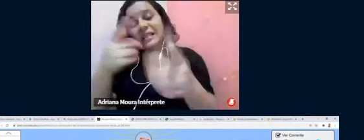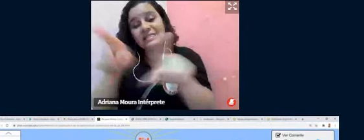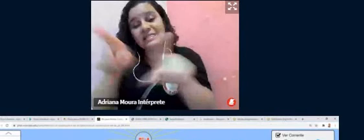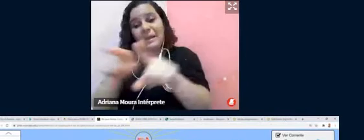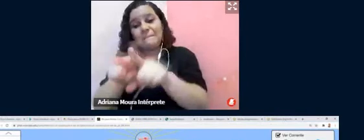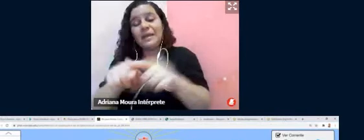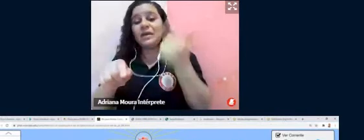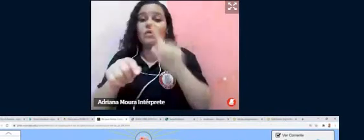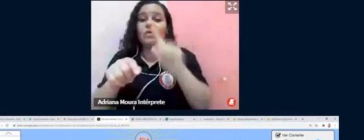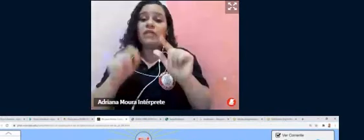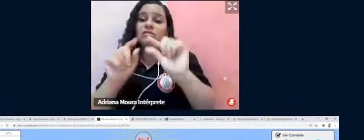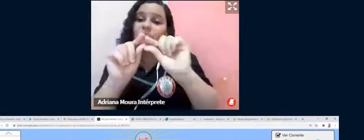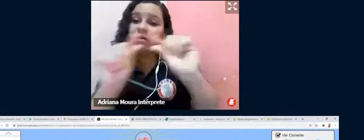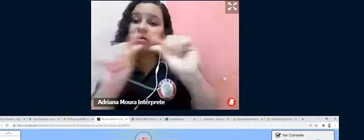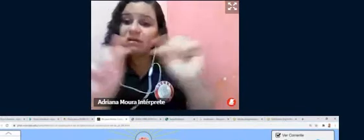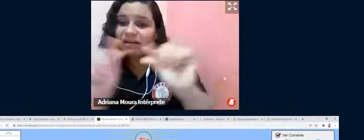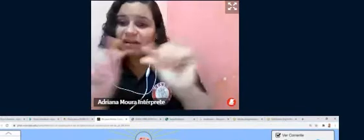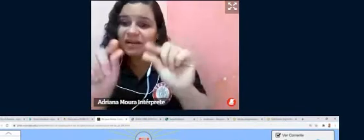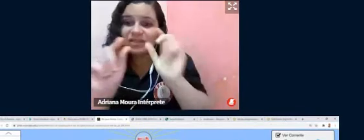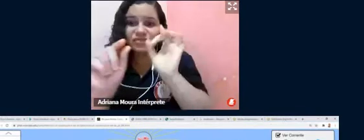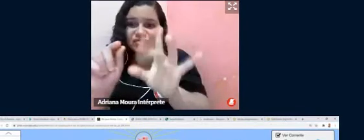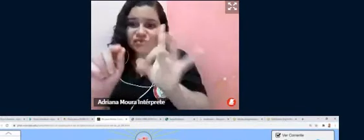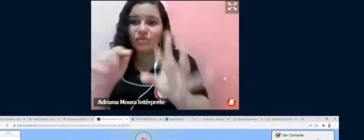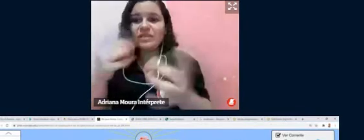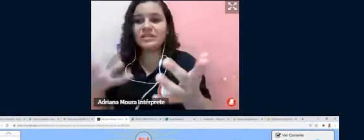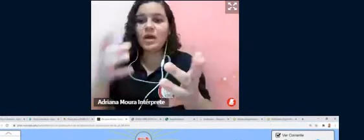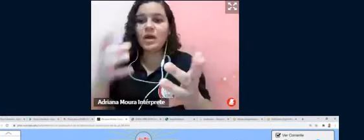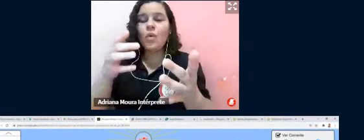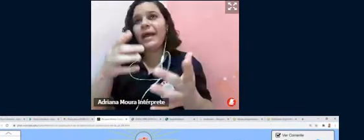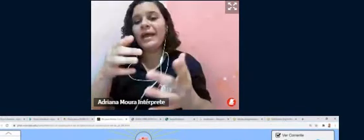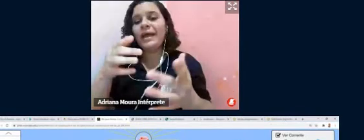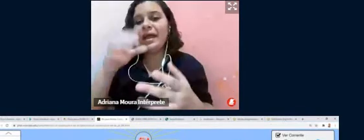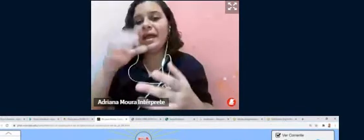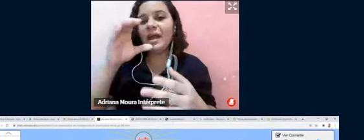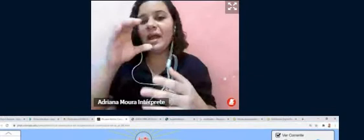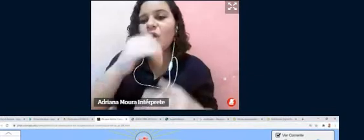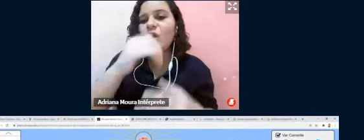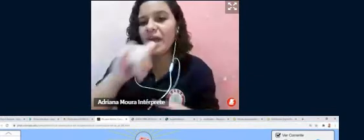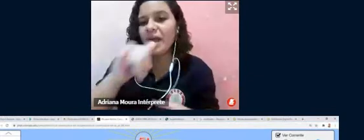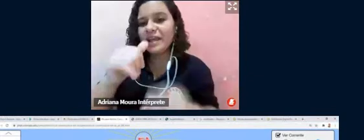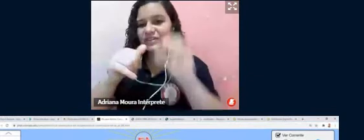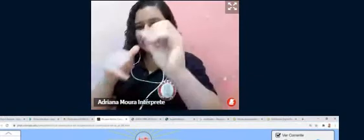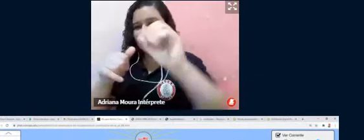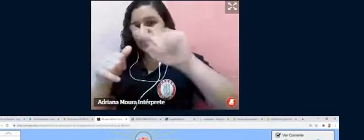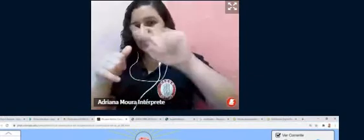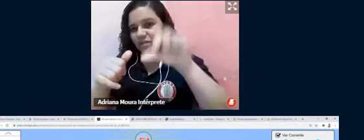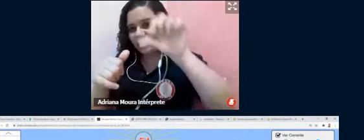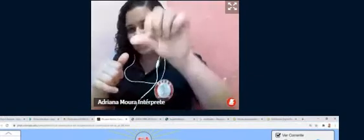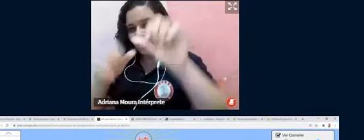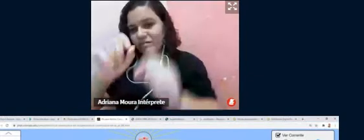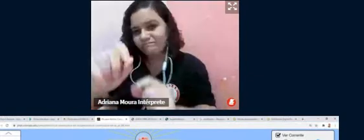somente. Então a corrente que estava aqui, que era 0,9, ela foi aumentando. À medida que você